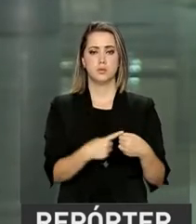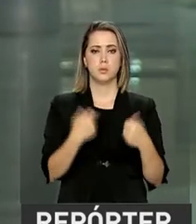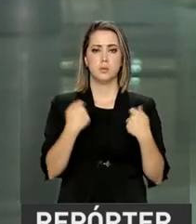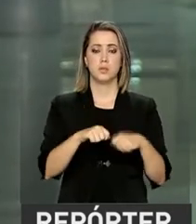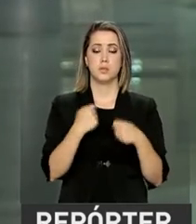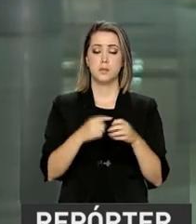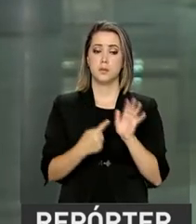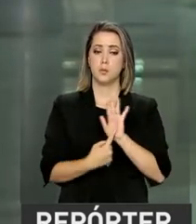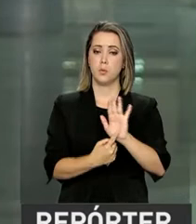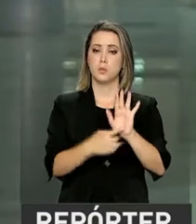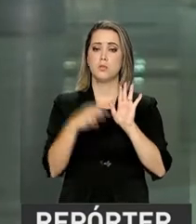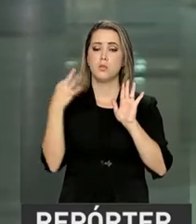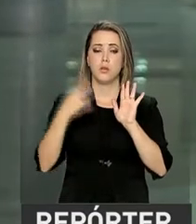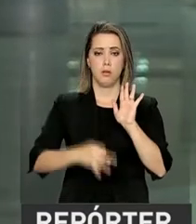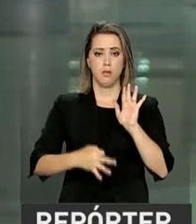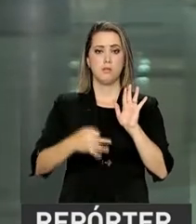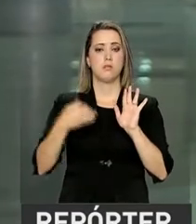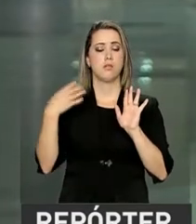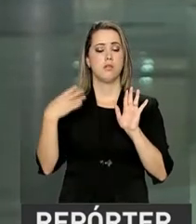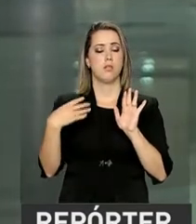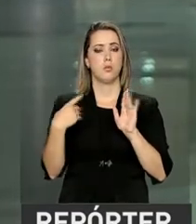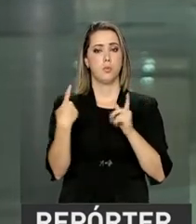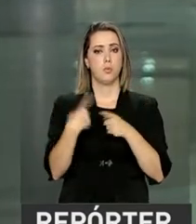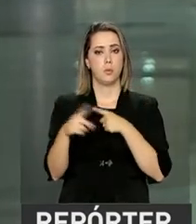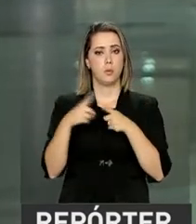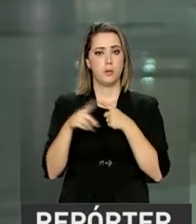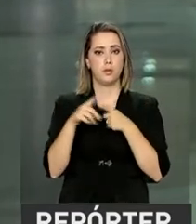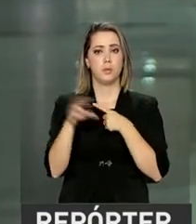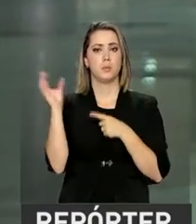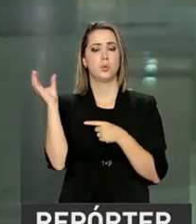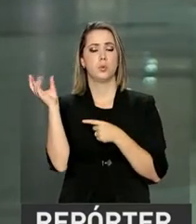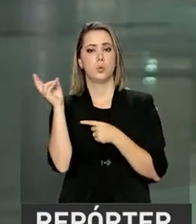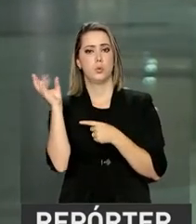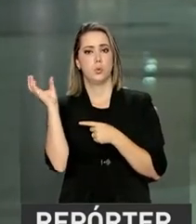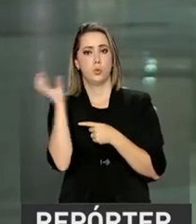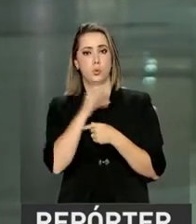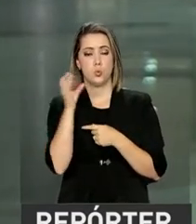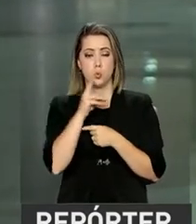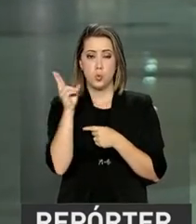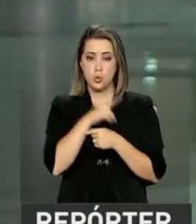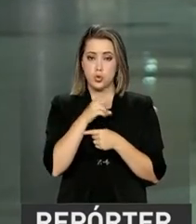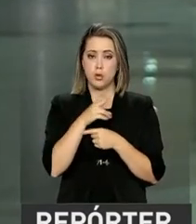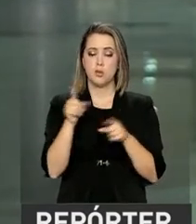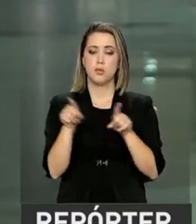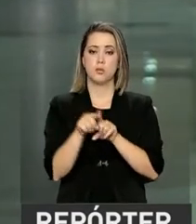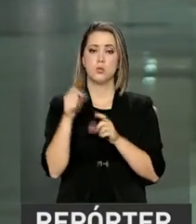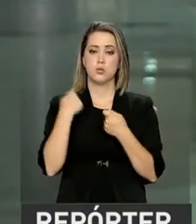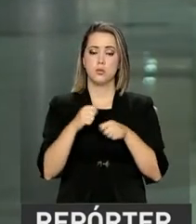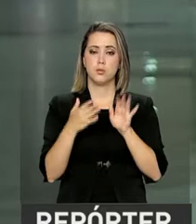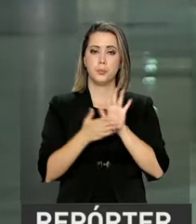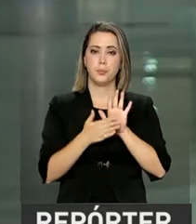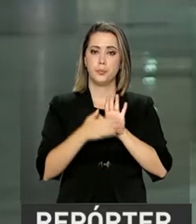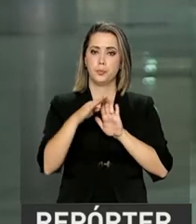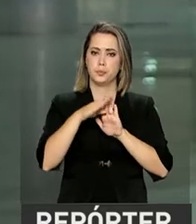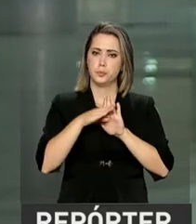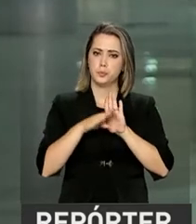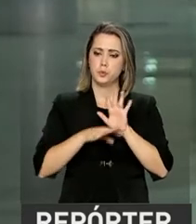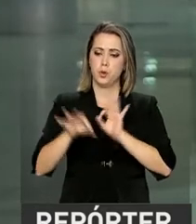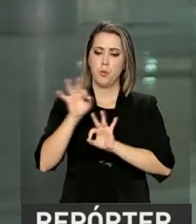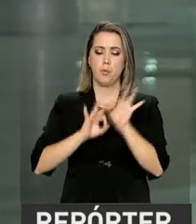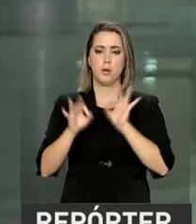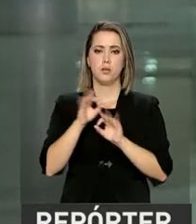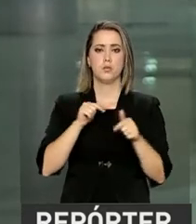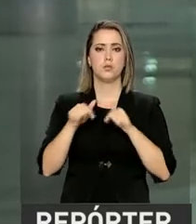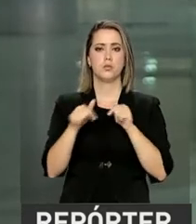aí a situação de emergência ou de calamidade pública reconhecida pelo governo federal e também devem apresentar um plano